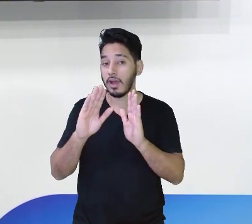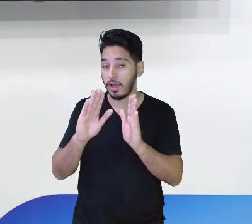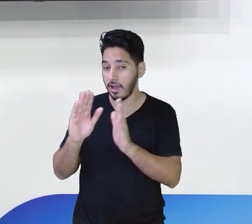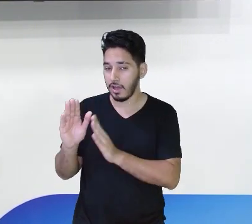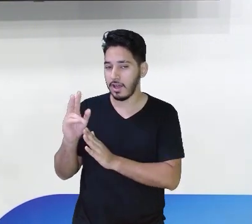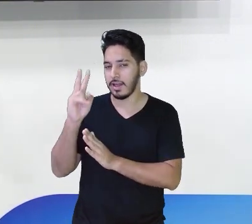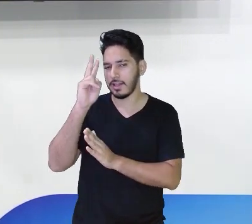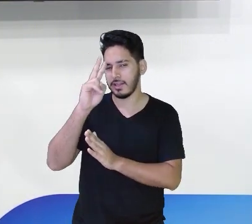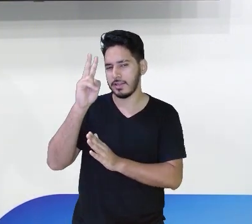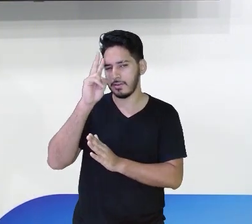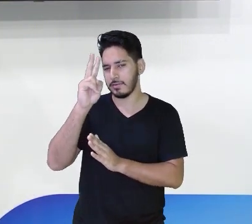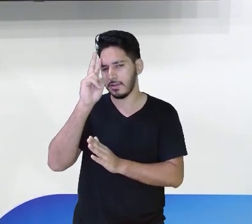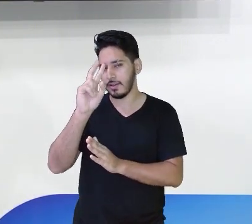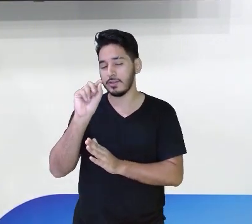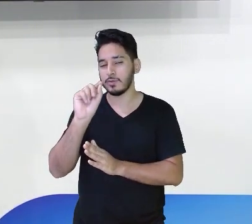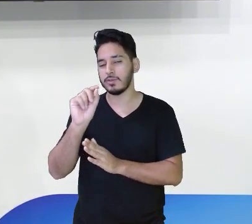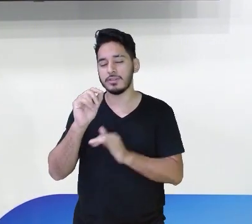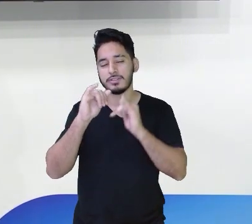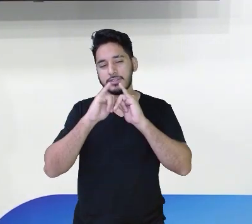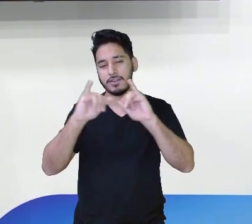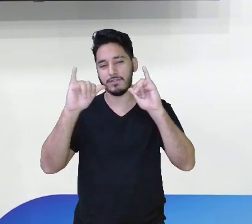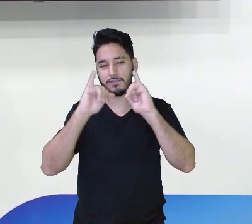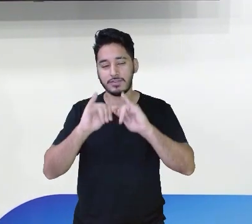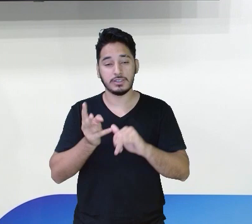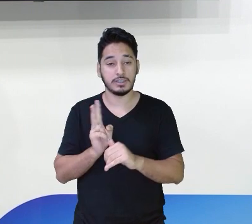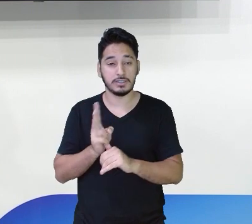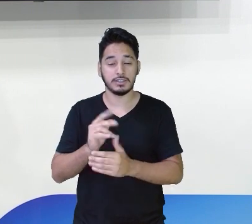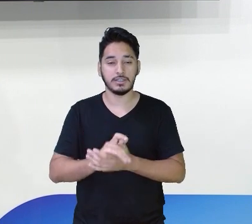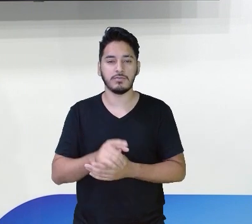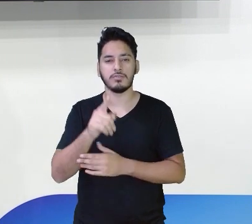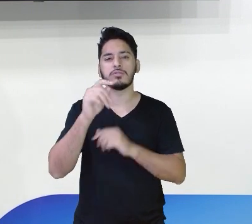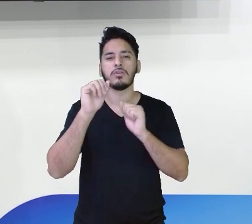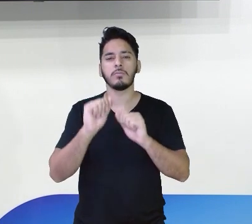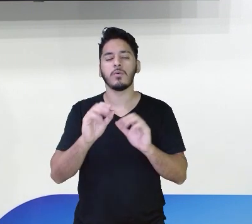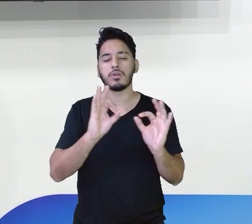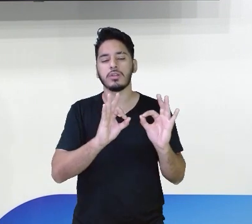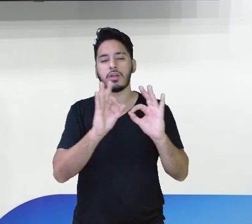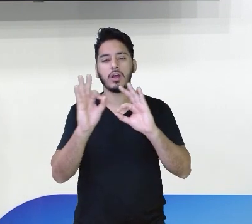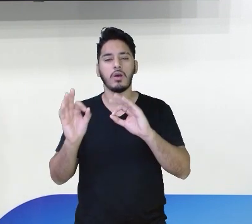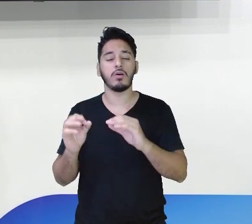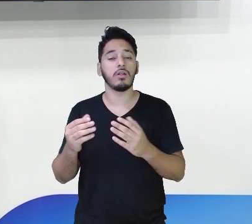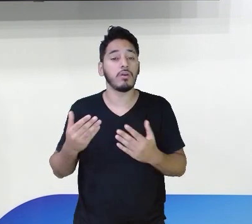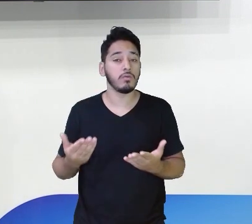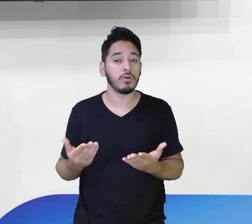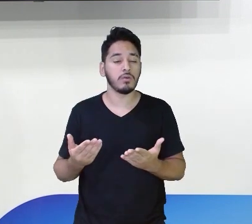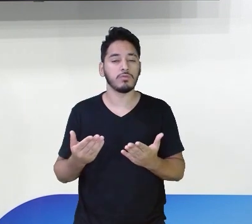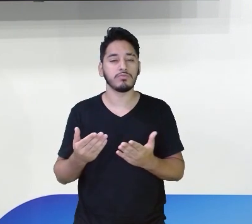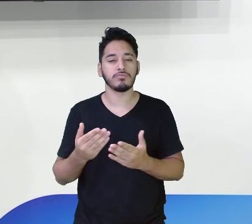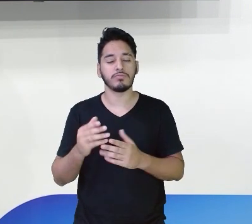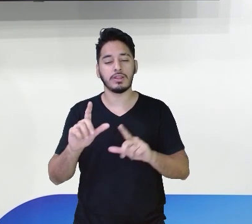Lembrando, né, falando aqueles lembretes de todos os dias, você pode assistir as nossas aulas através do canal